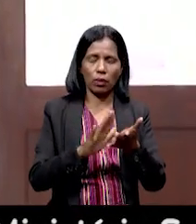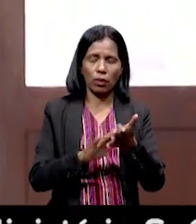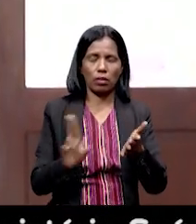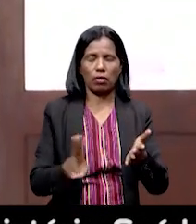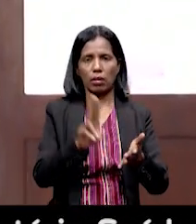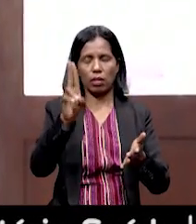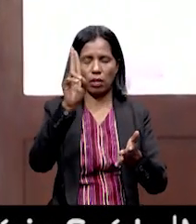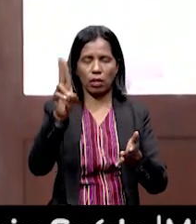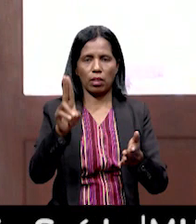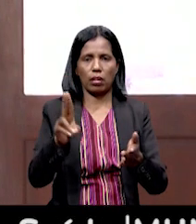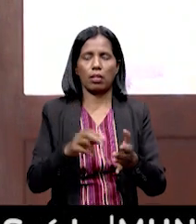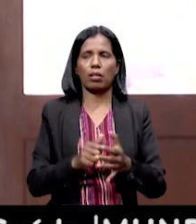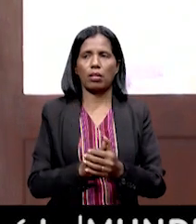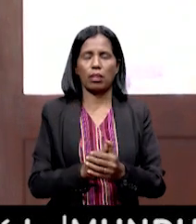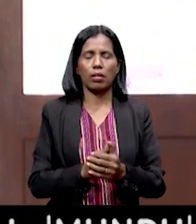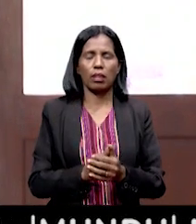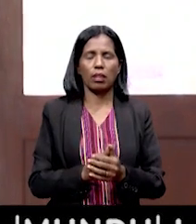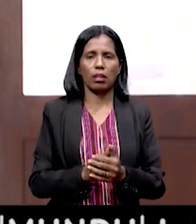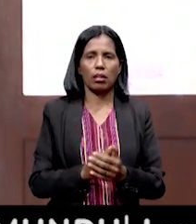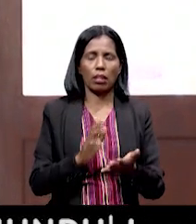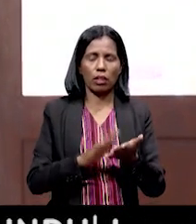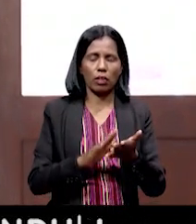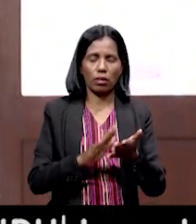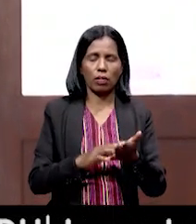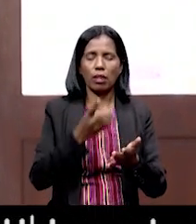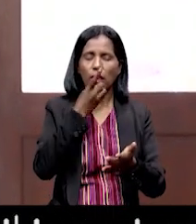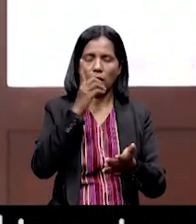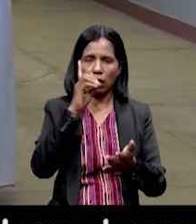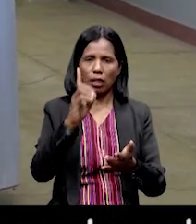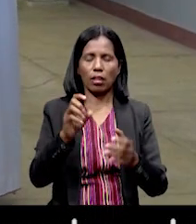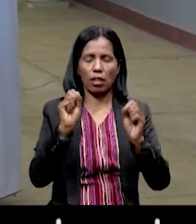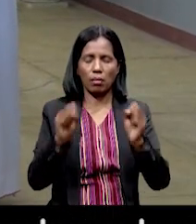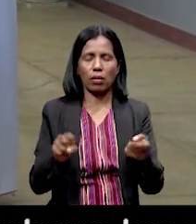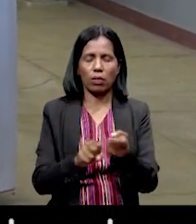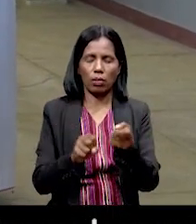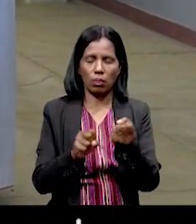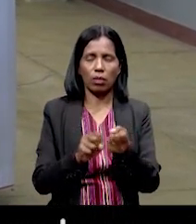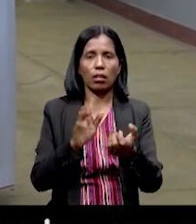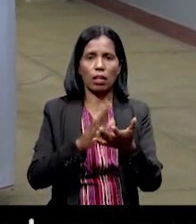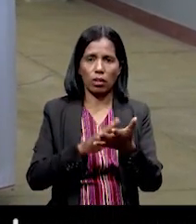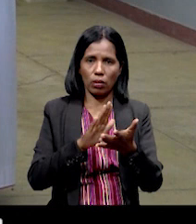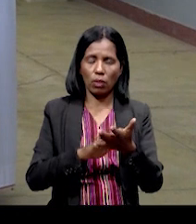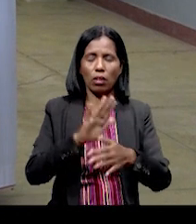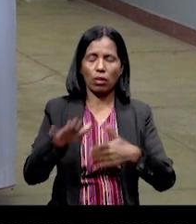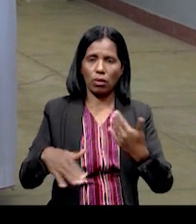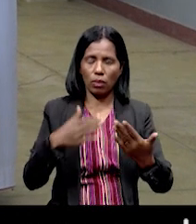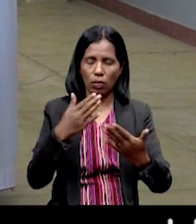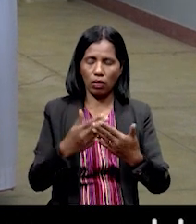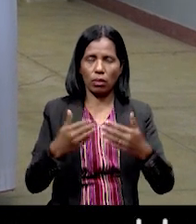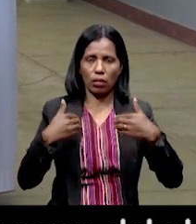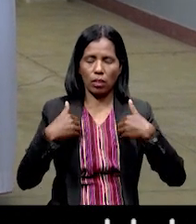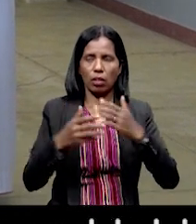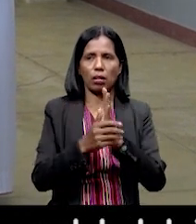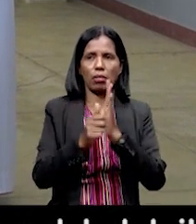imprensa do CP São Paulo Sul. Declaro cumprir fielmente os de acordo com o melhor das minhas capacidades,